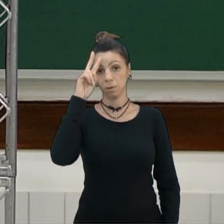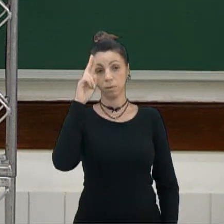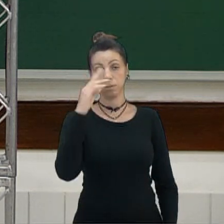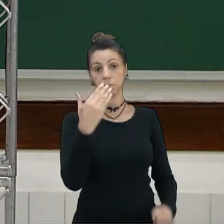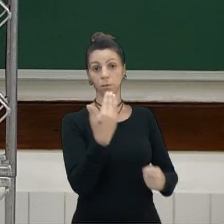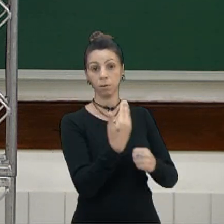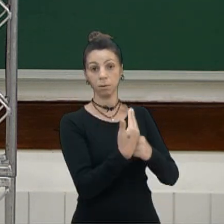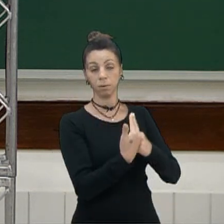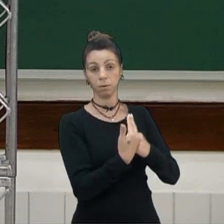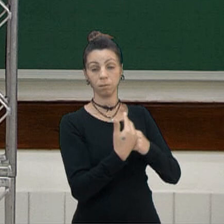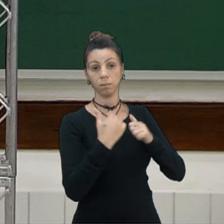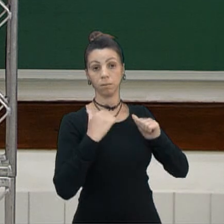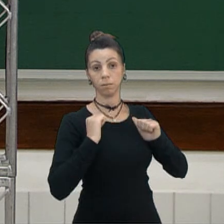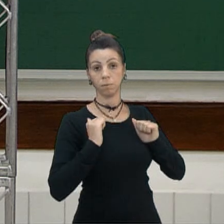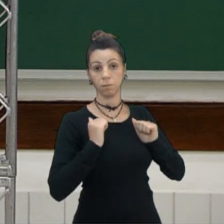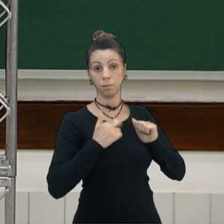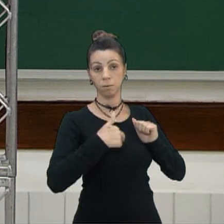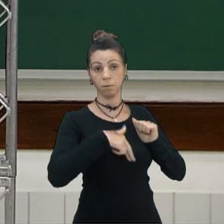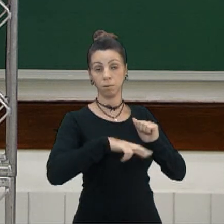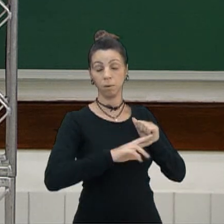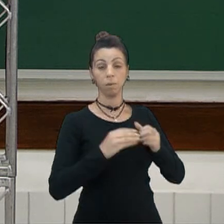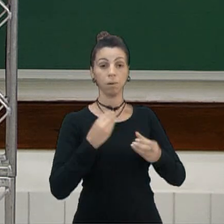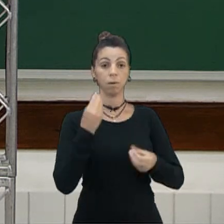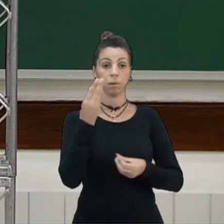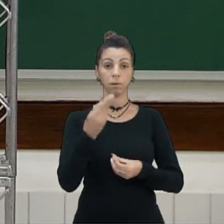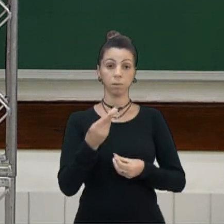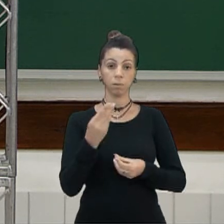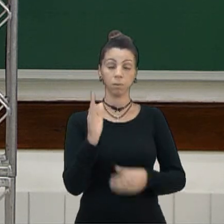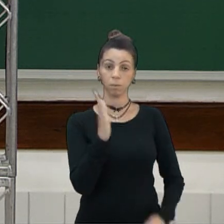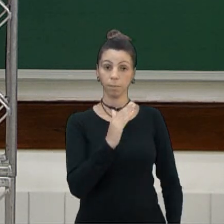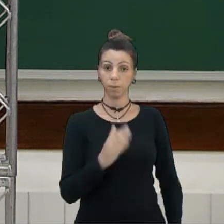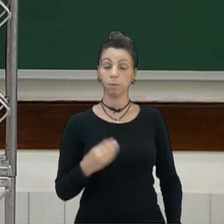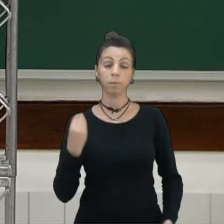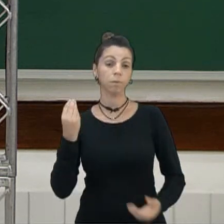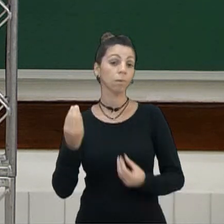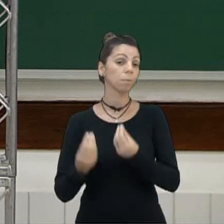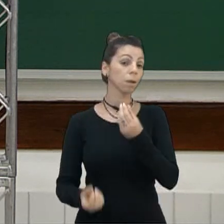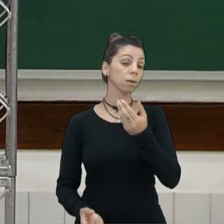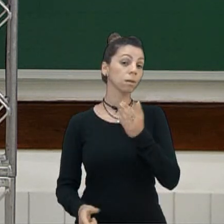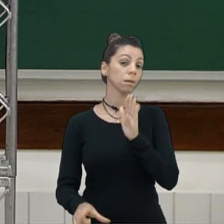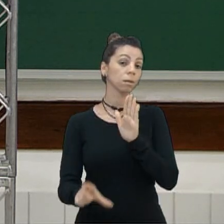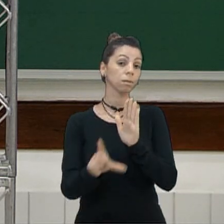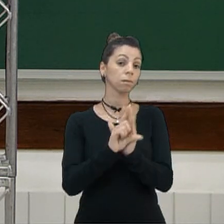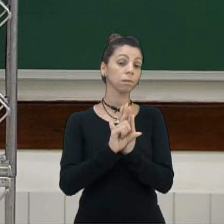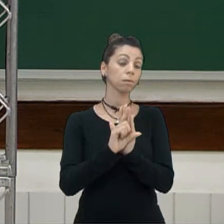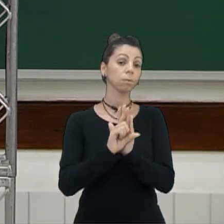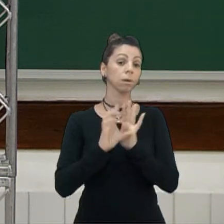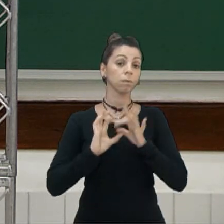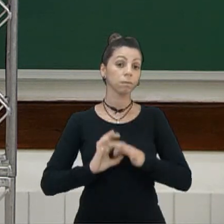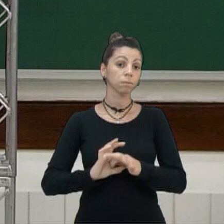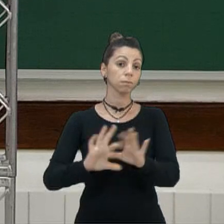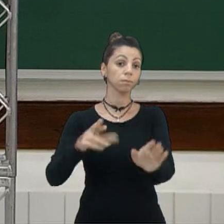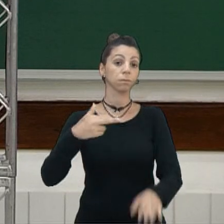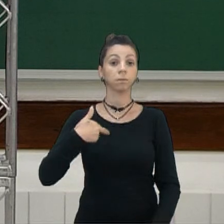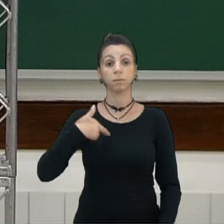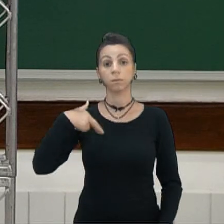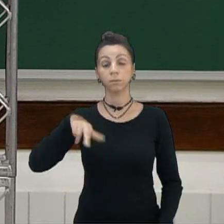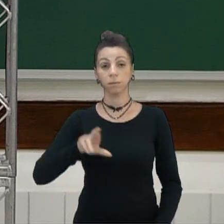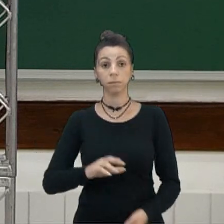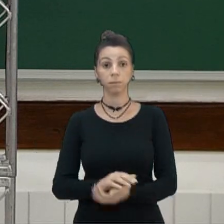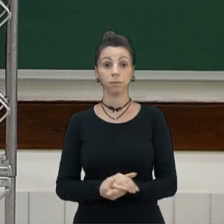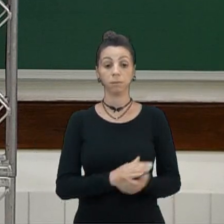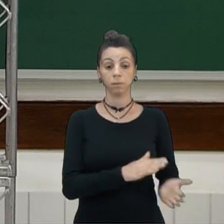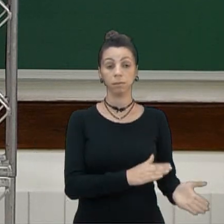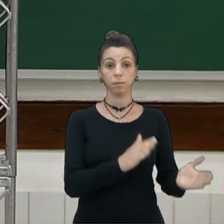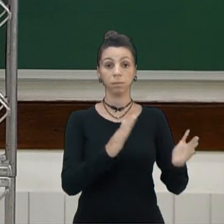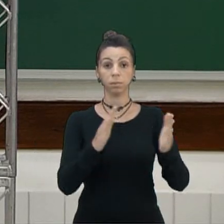se realmente surgiu as leis, né? Como que as leis foram estabelecidas para que a liberdade da religião